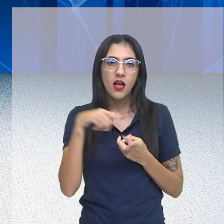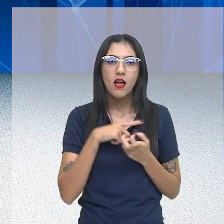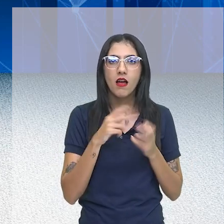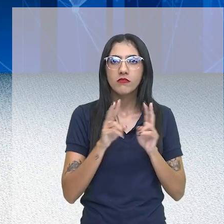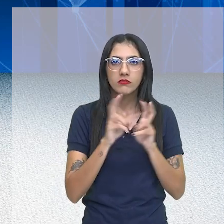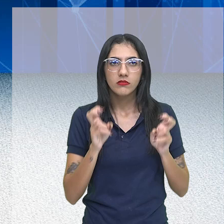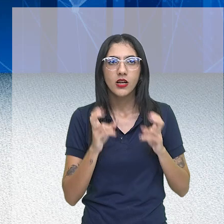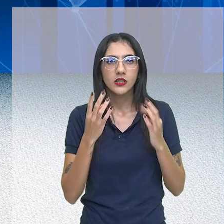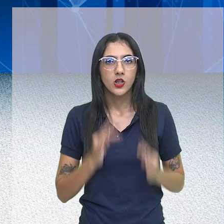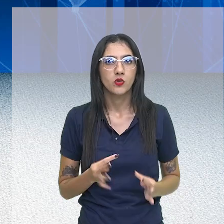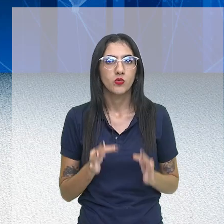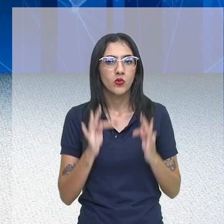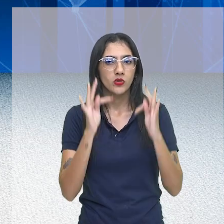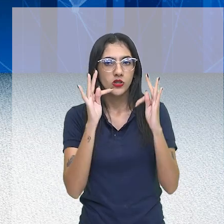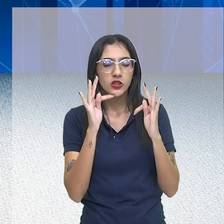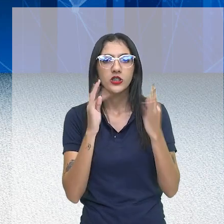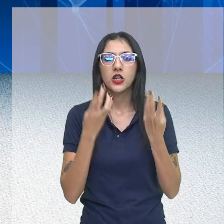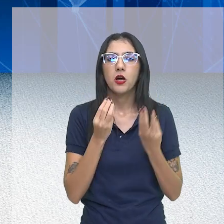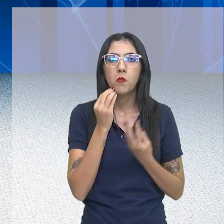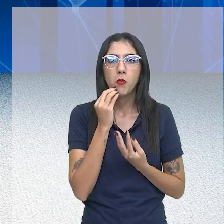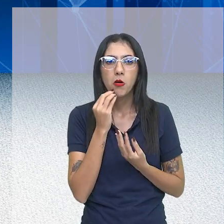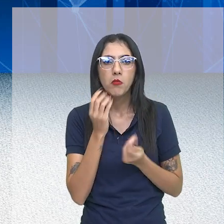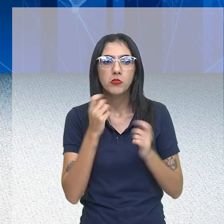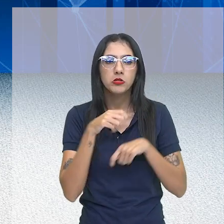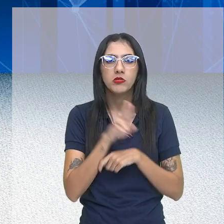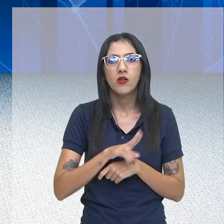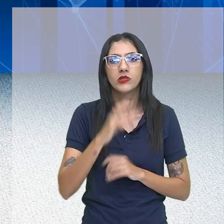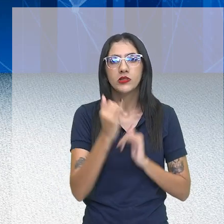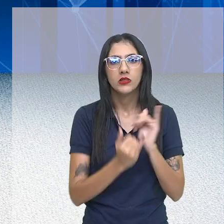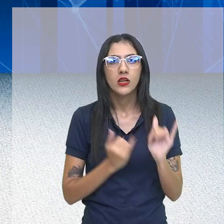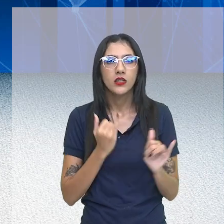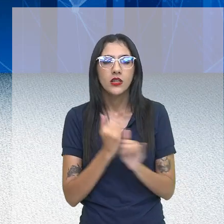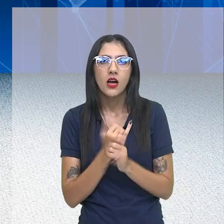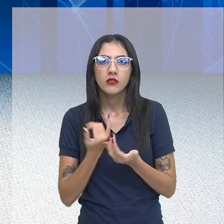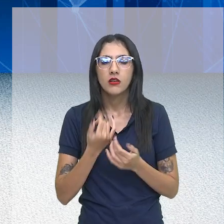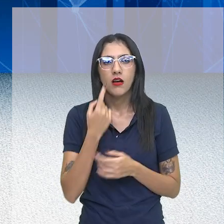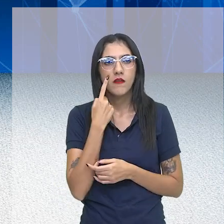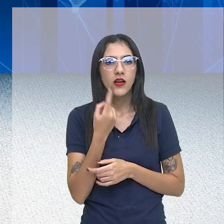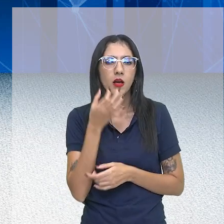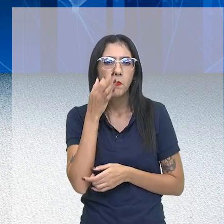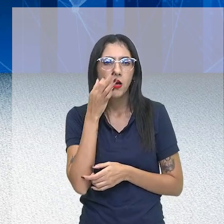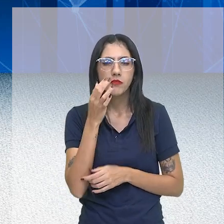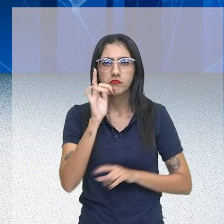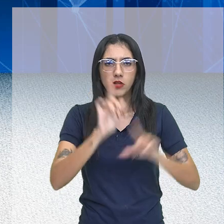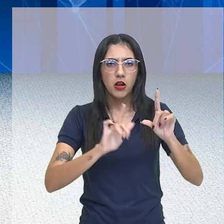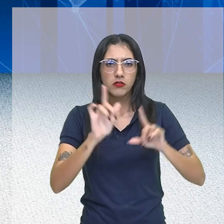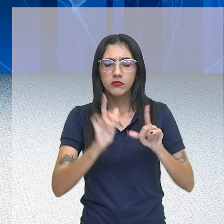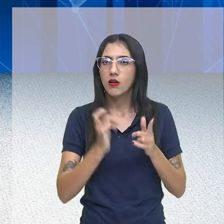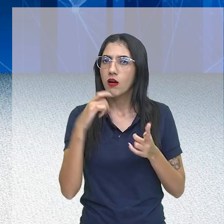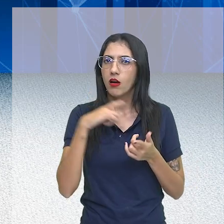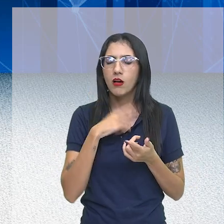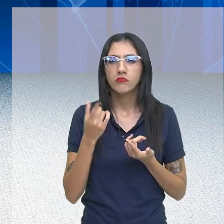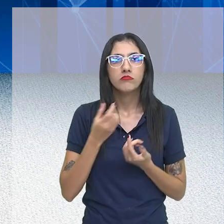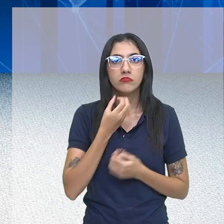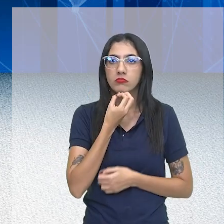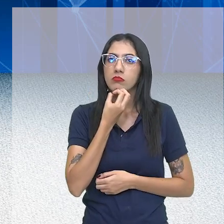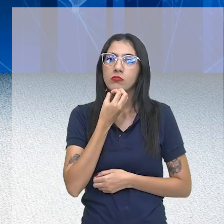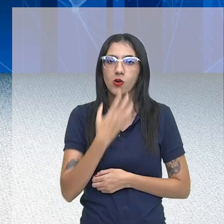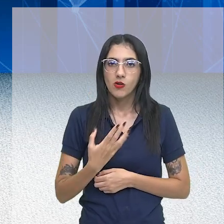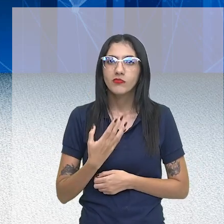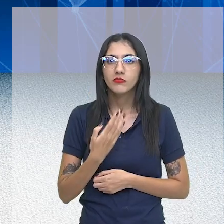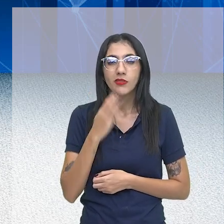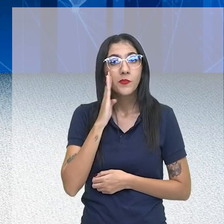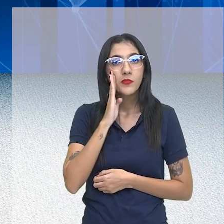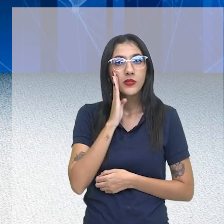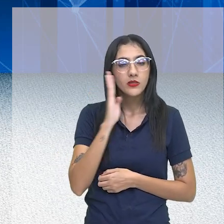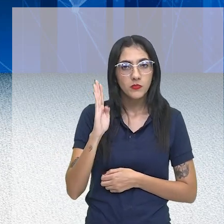da tecnologia, né, do acesso à internet, a programas de televisão, isso foi muito significativo, principalmente no